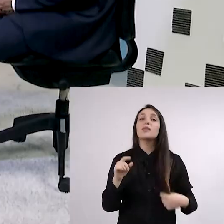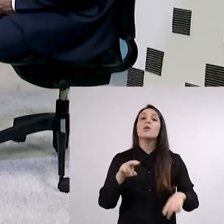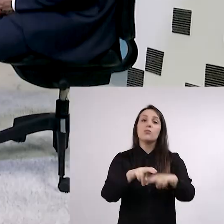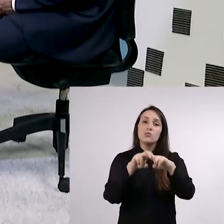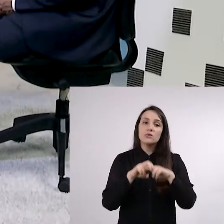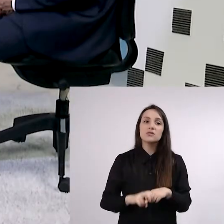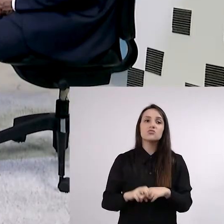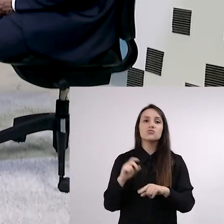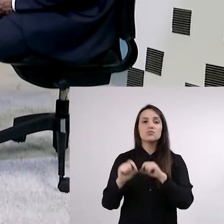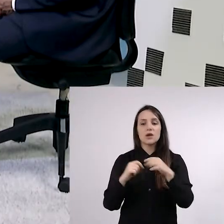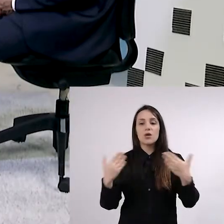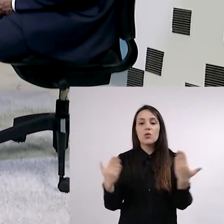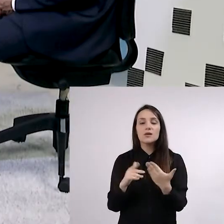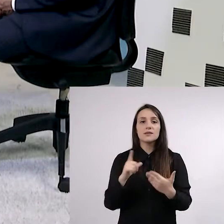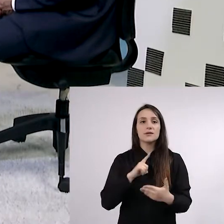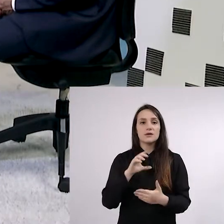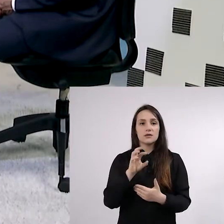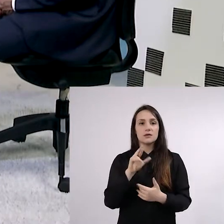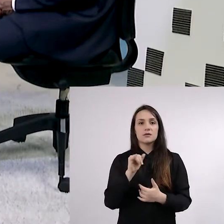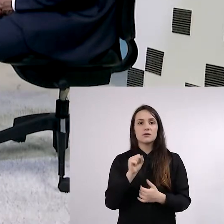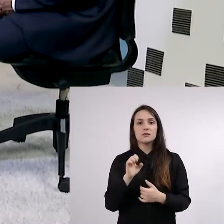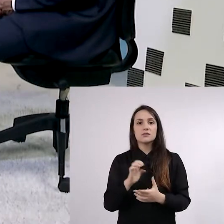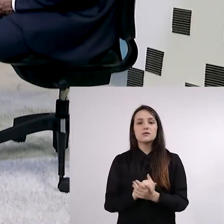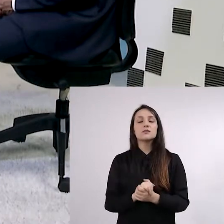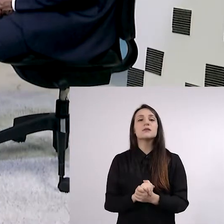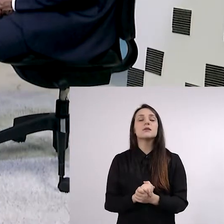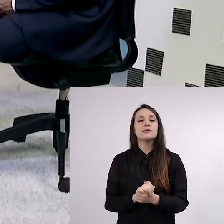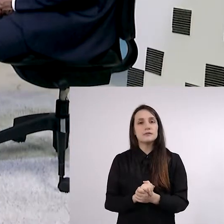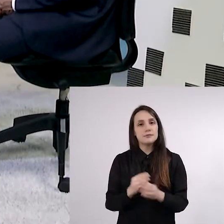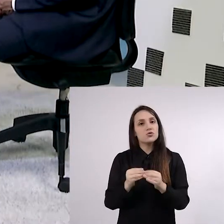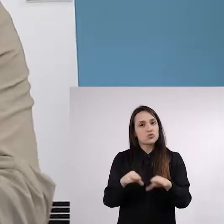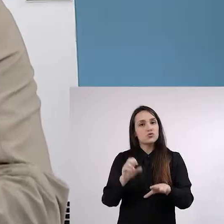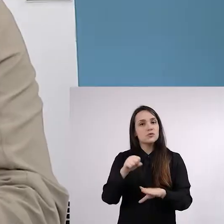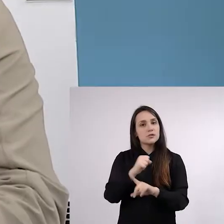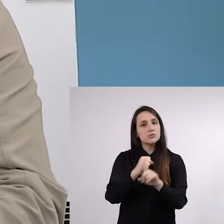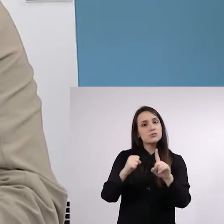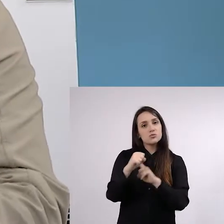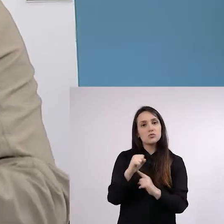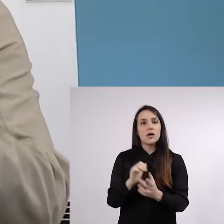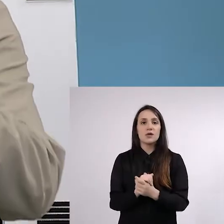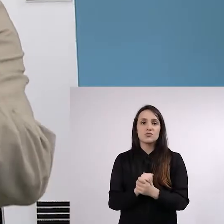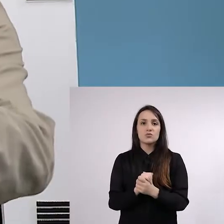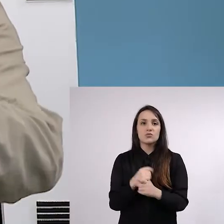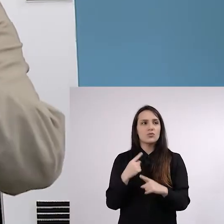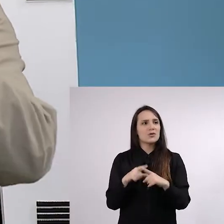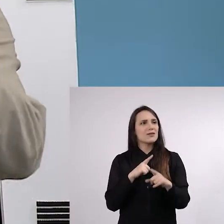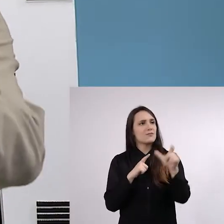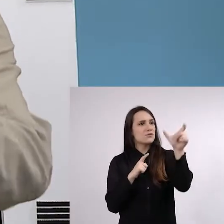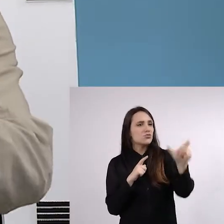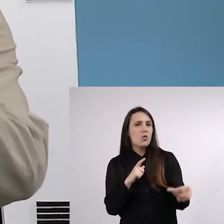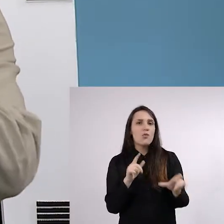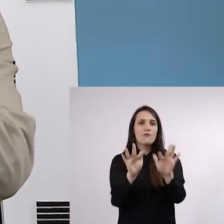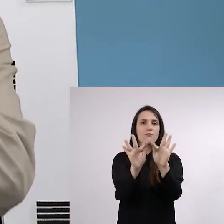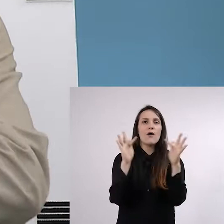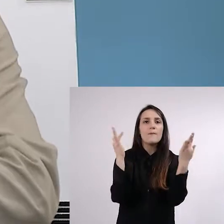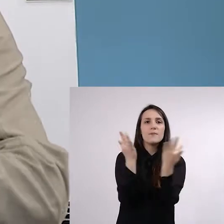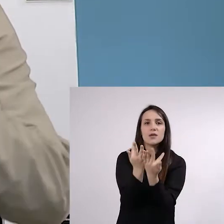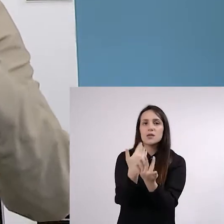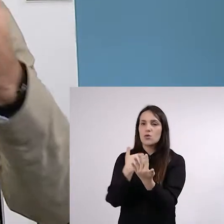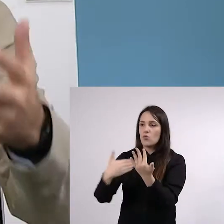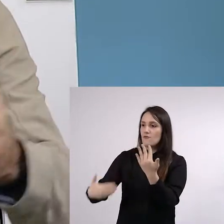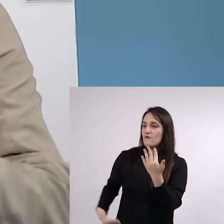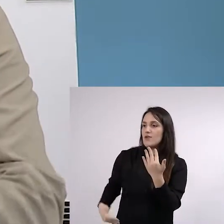causa intrínseca à crise que nós estamos vivendo, prejuízo da sociedade. Isso atinge pessoas, famílias,